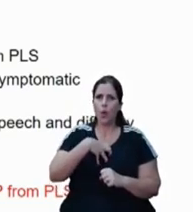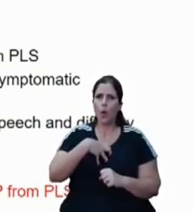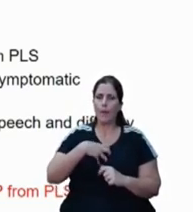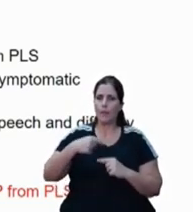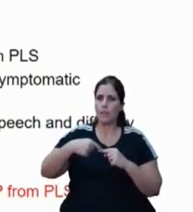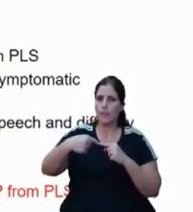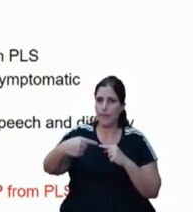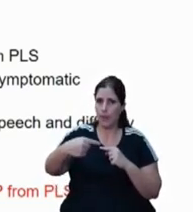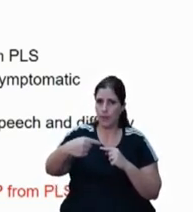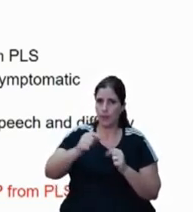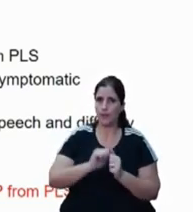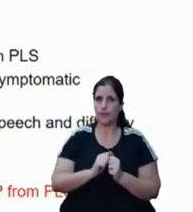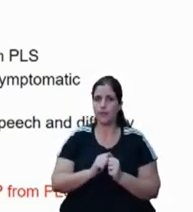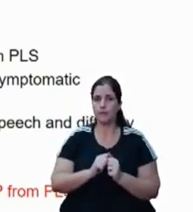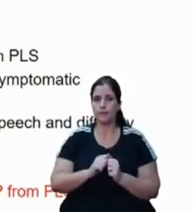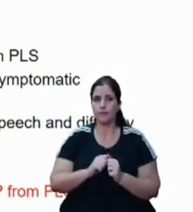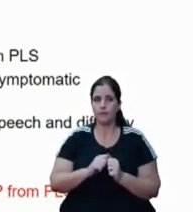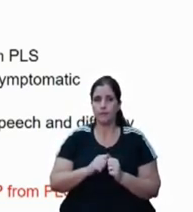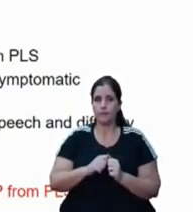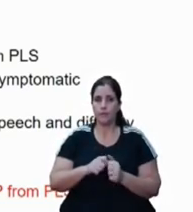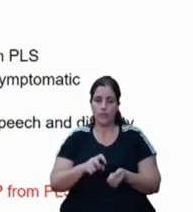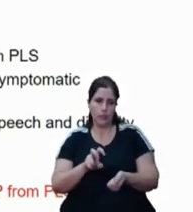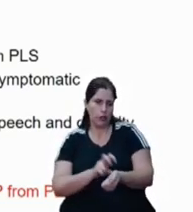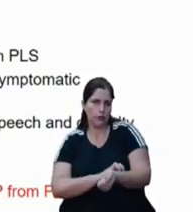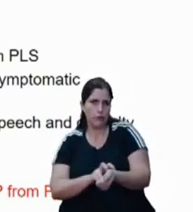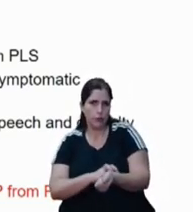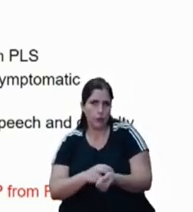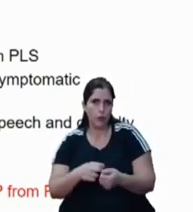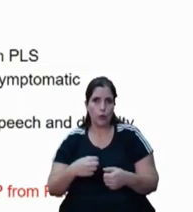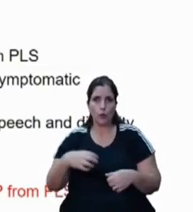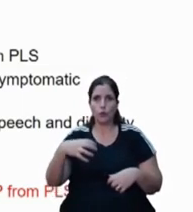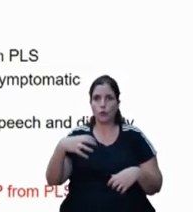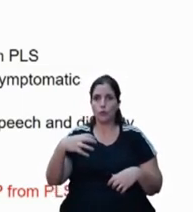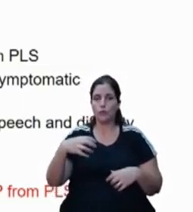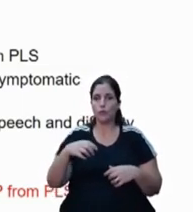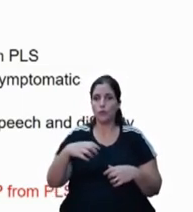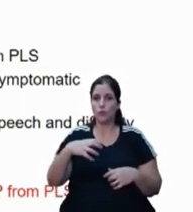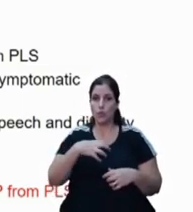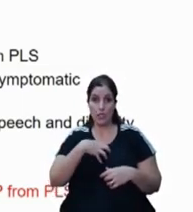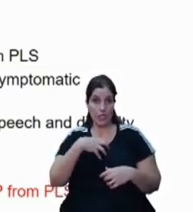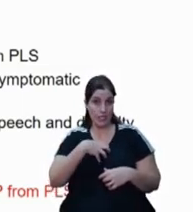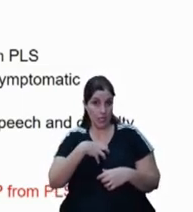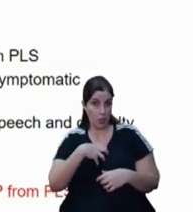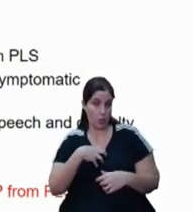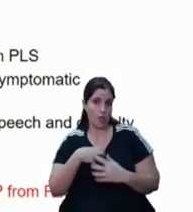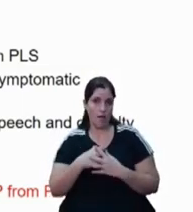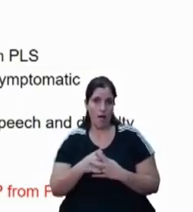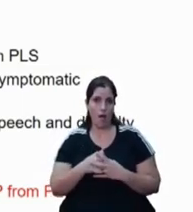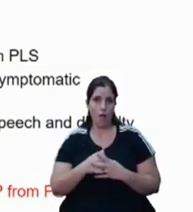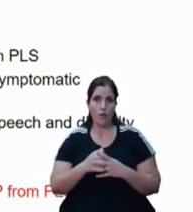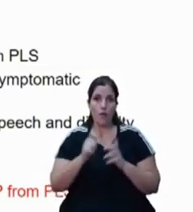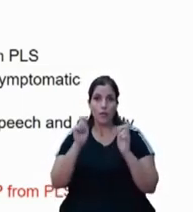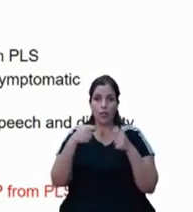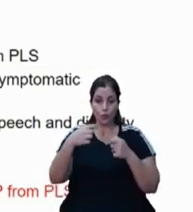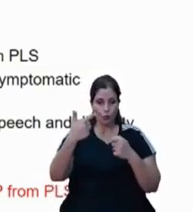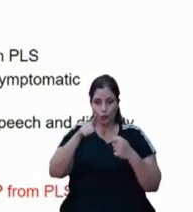semanas, exacerbações e remissões, nível sensorial espinhal, como ser capaz de sentir a sensação abaixo da cintura